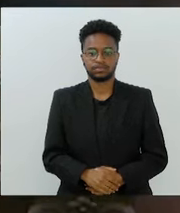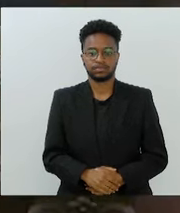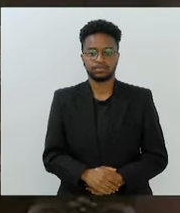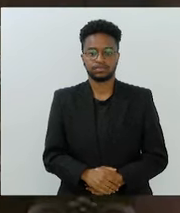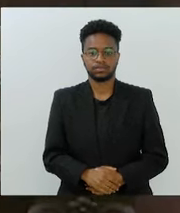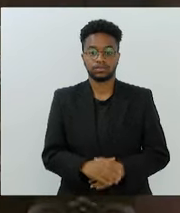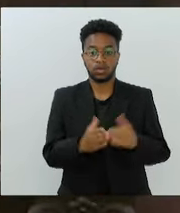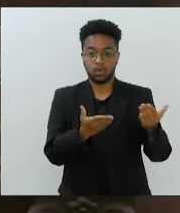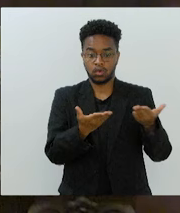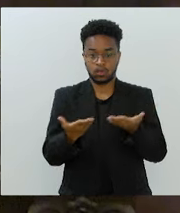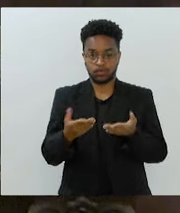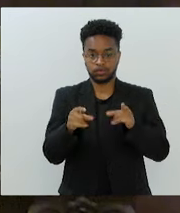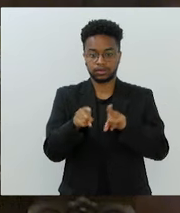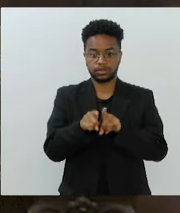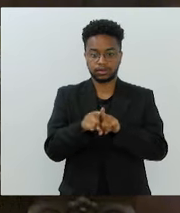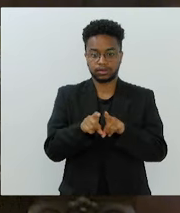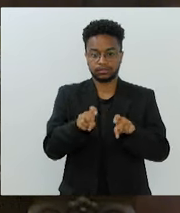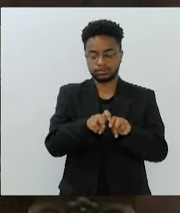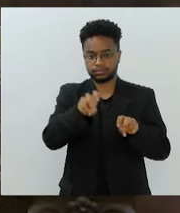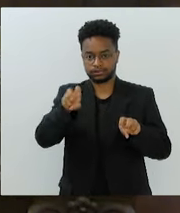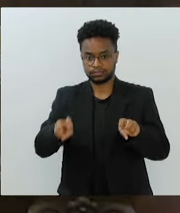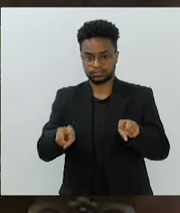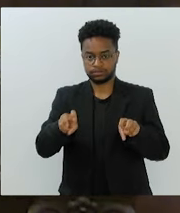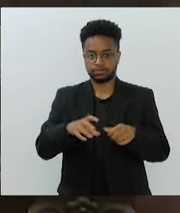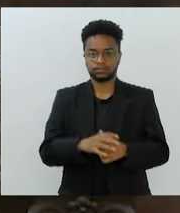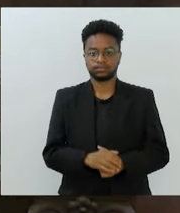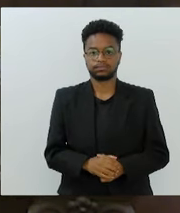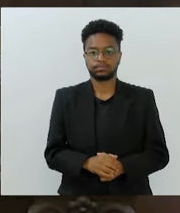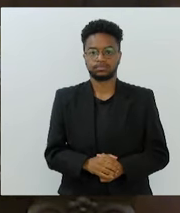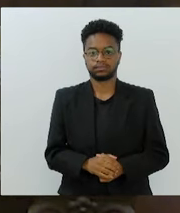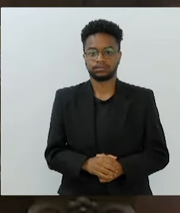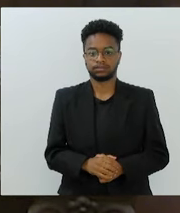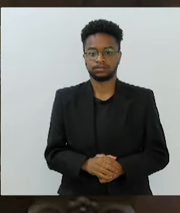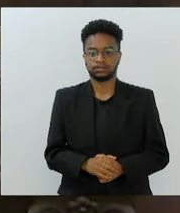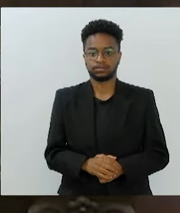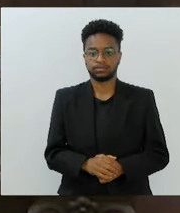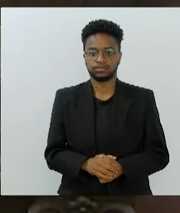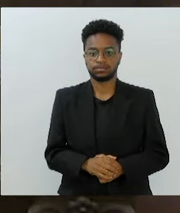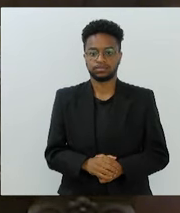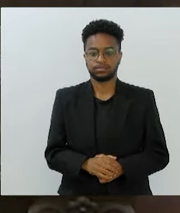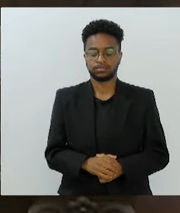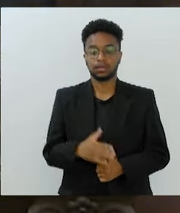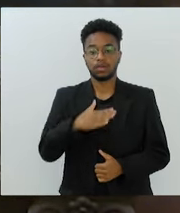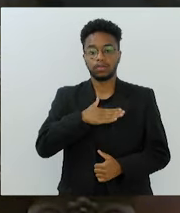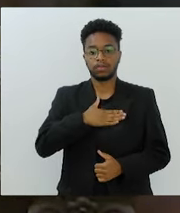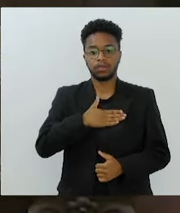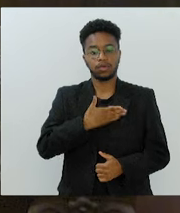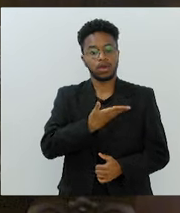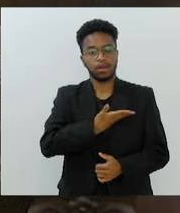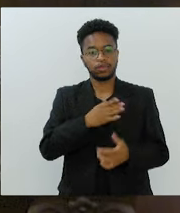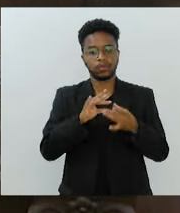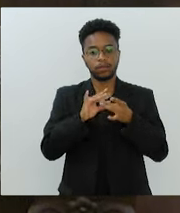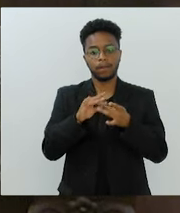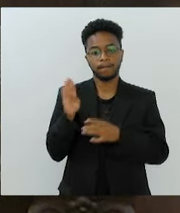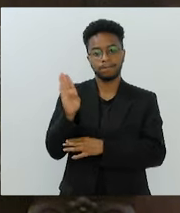Convido, então, também para compor a mesa meu companheiro, biólogo,